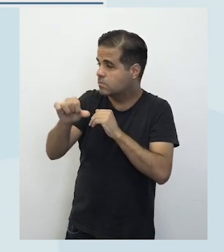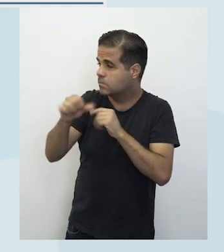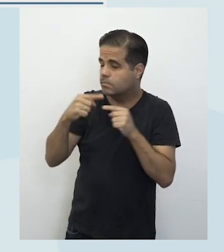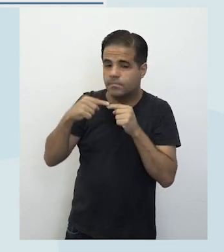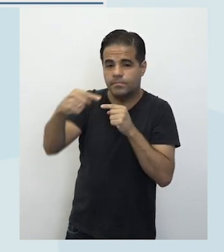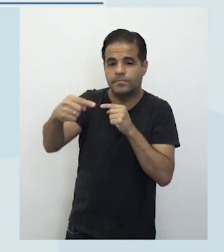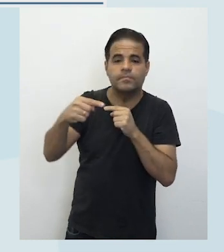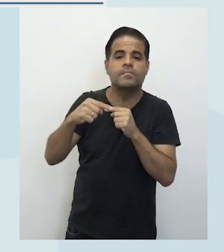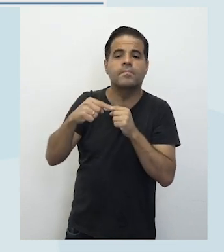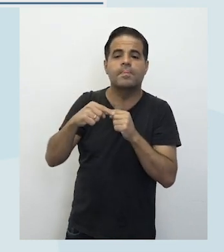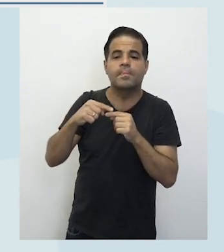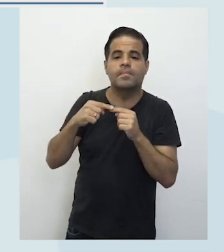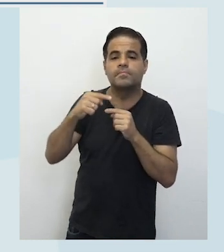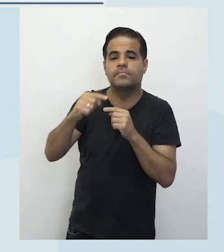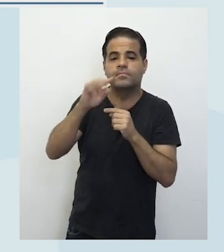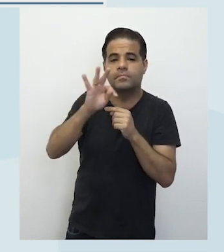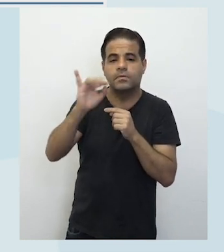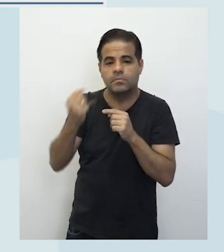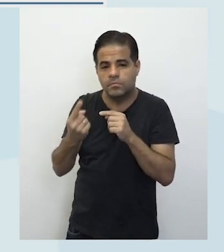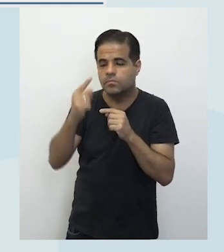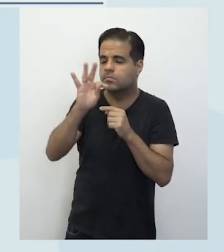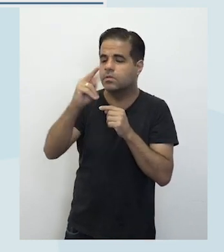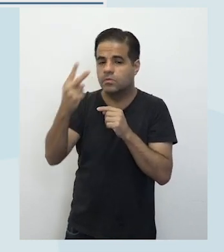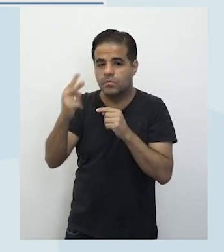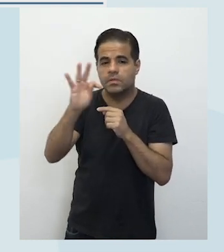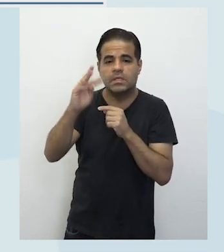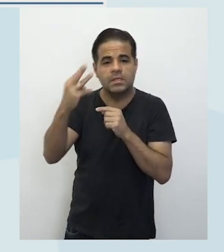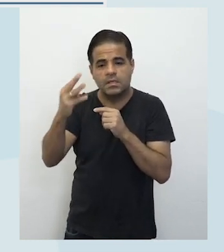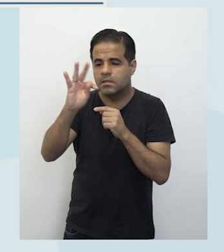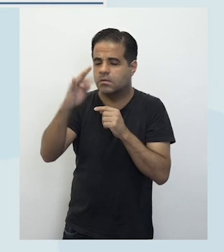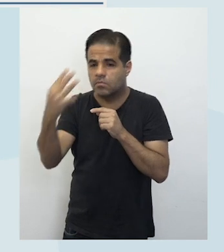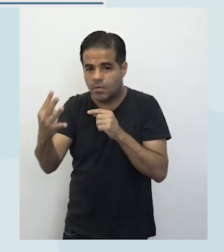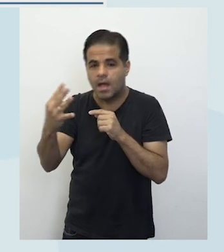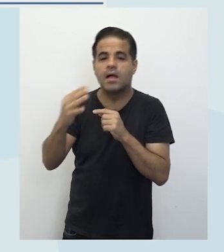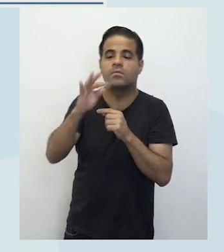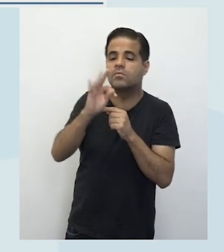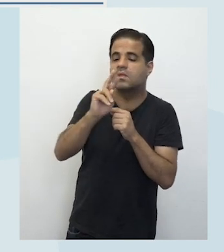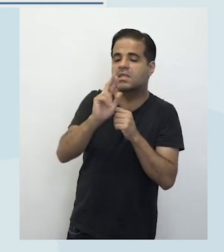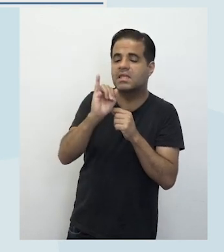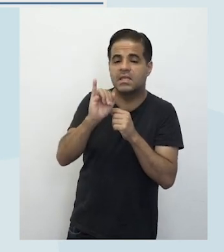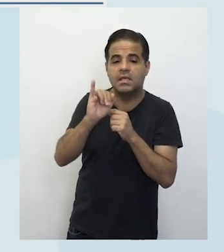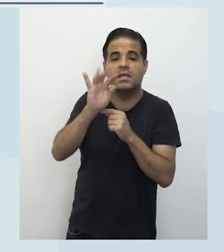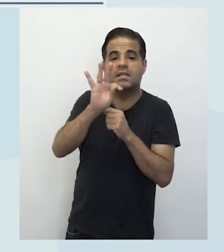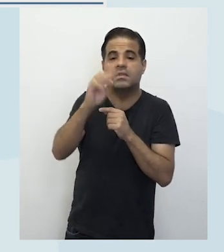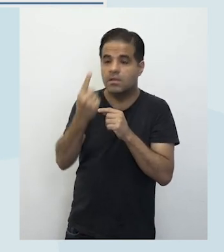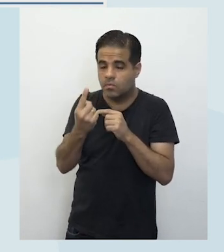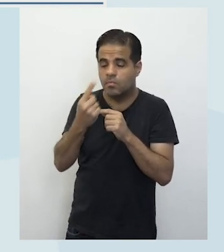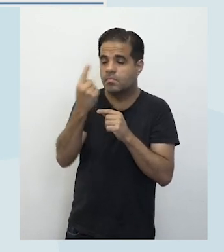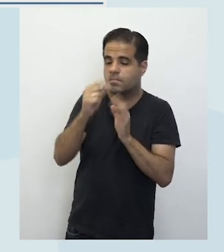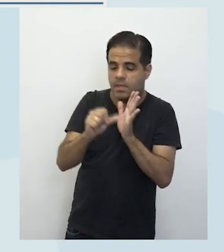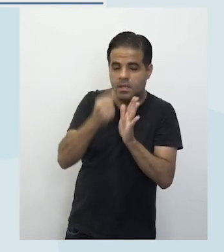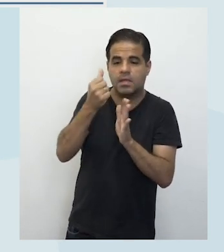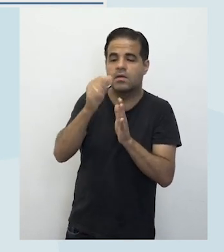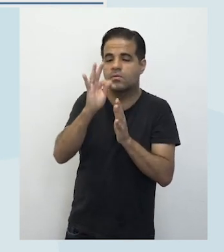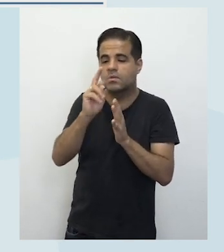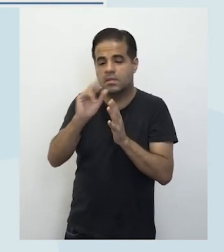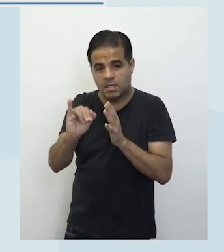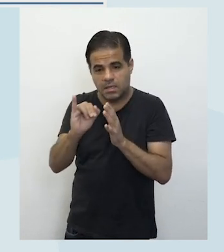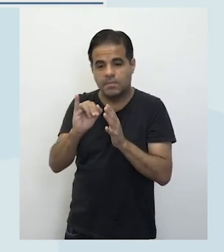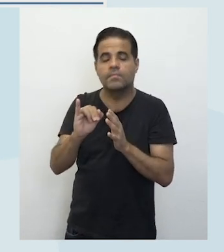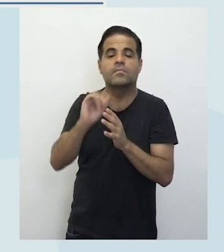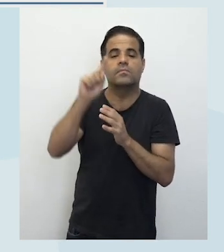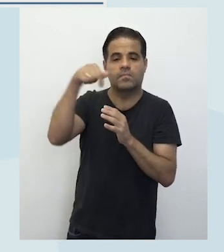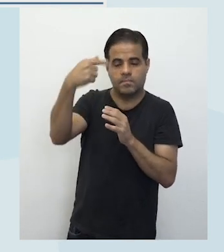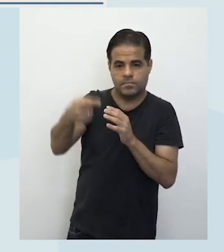o T1, T2, T3 e T4, que é o que? O trimestre. Então, T1 é o primeiro trimestre. E aí nós